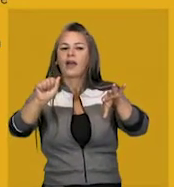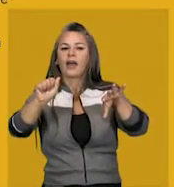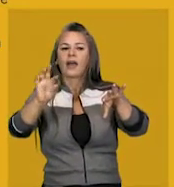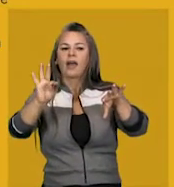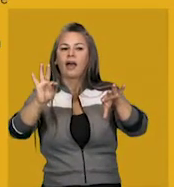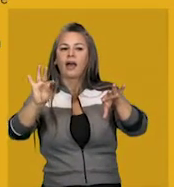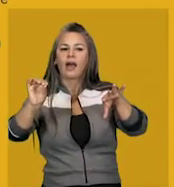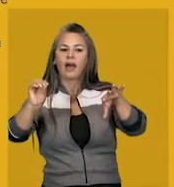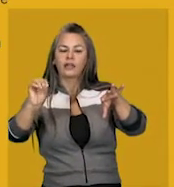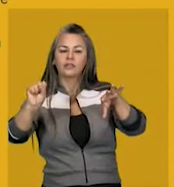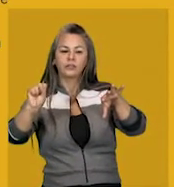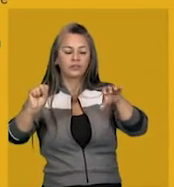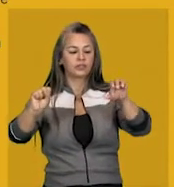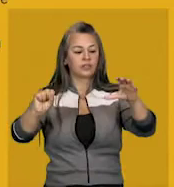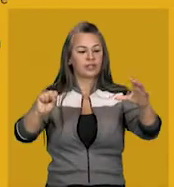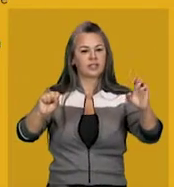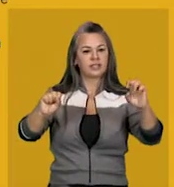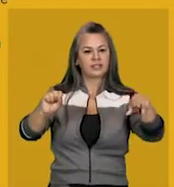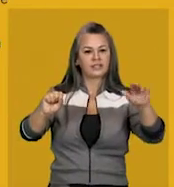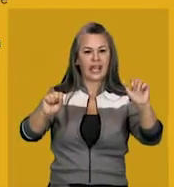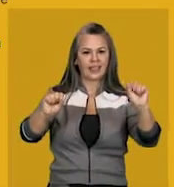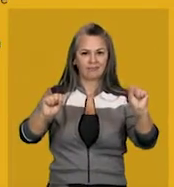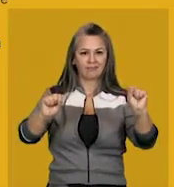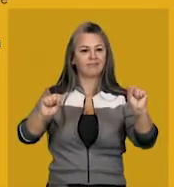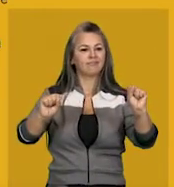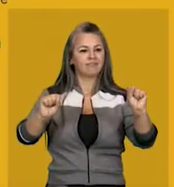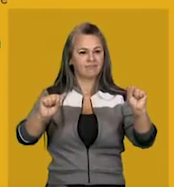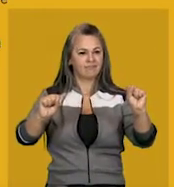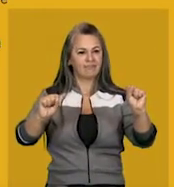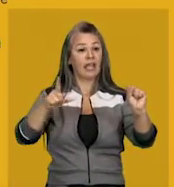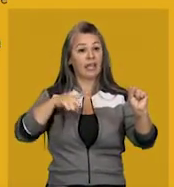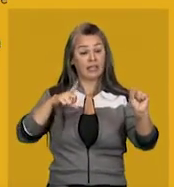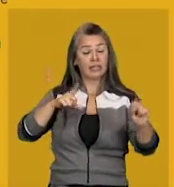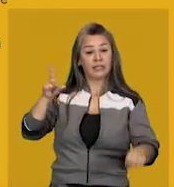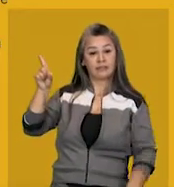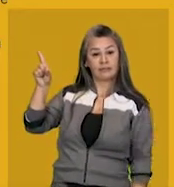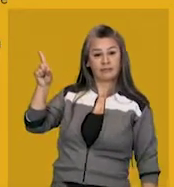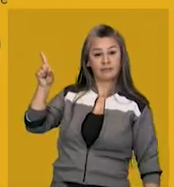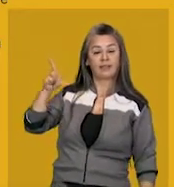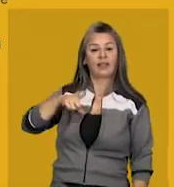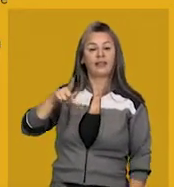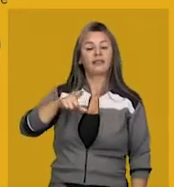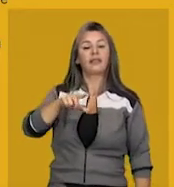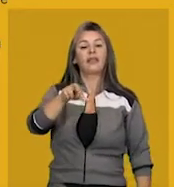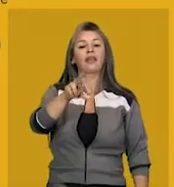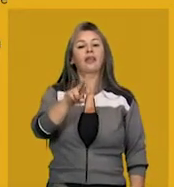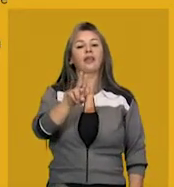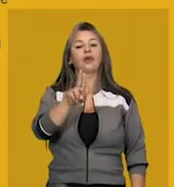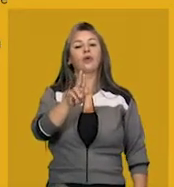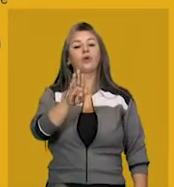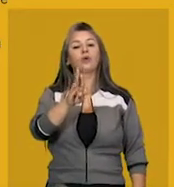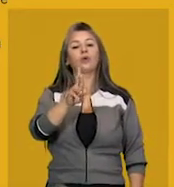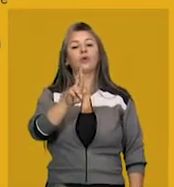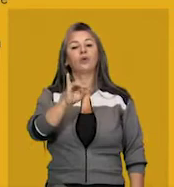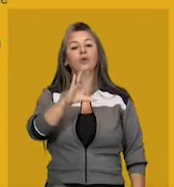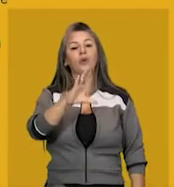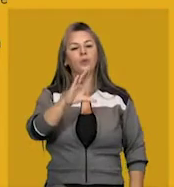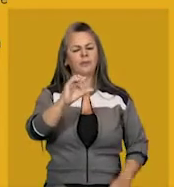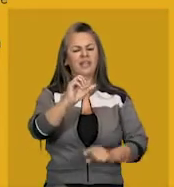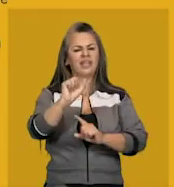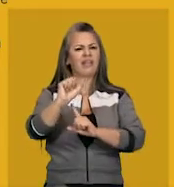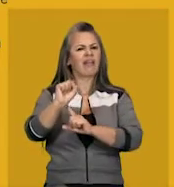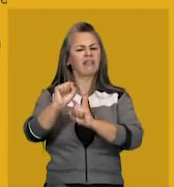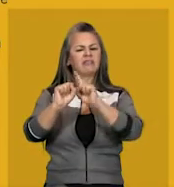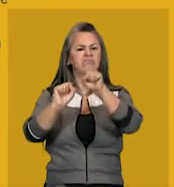Presença das rubricas, ou seja, indicação de modo de interpretação do ato cênico. O que é a